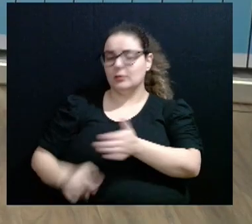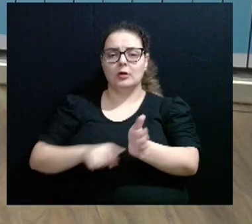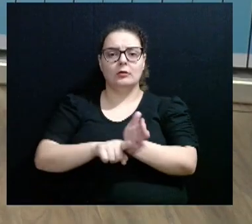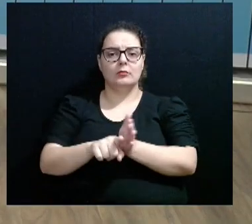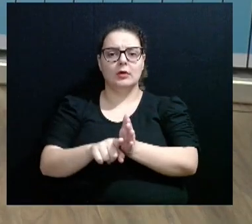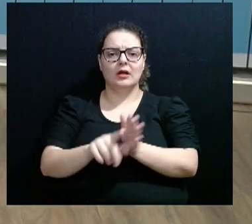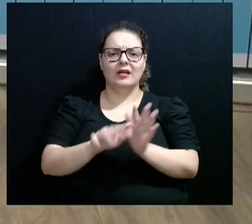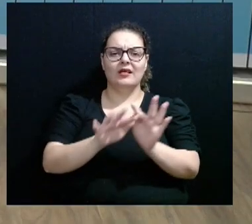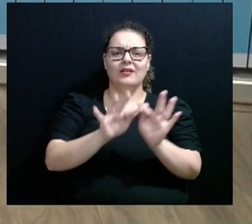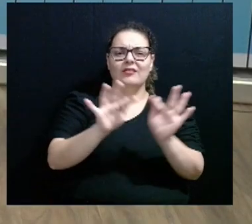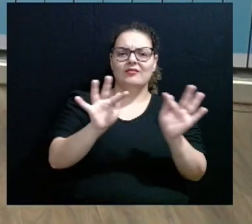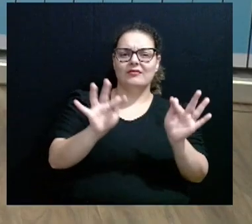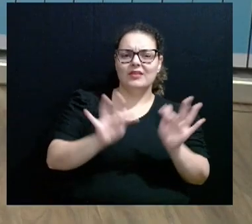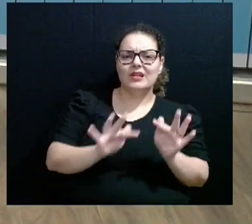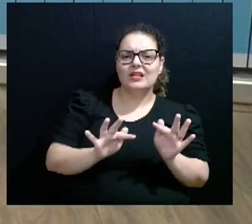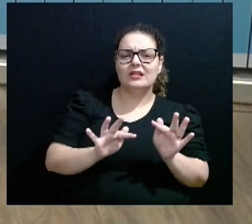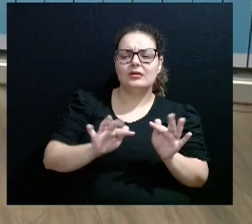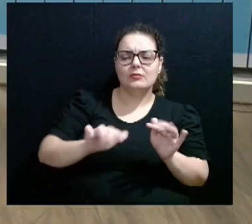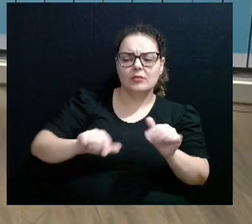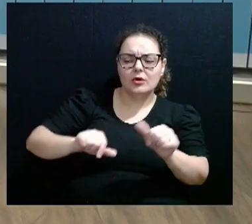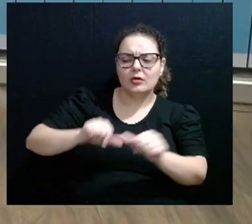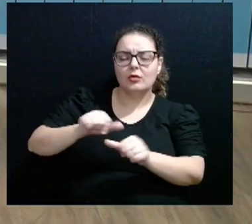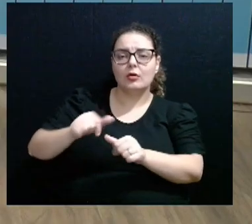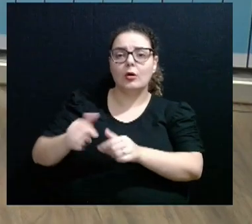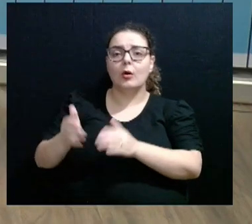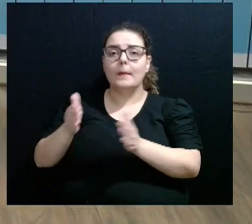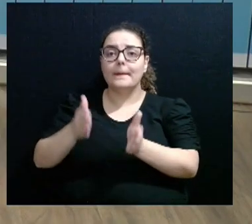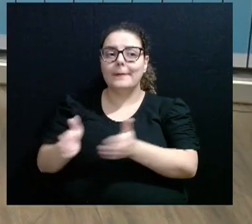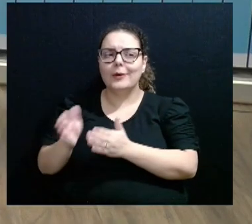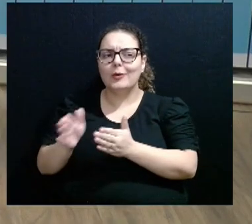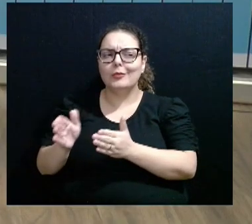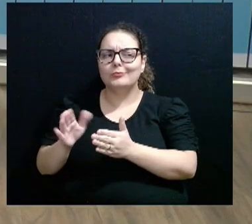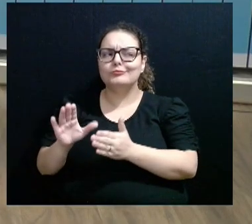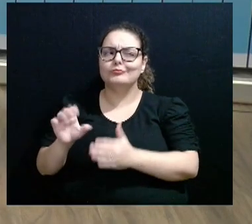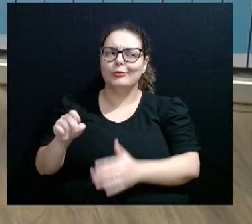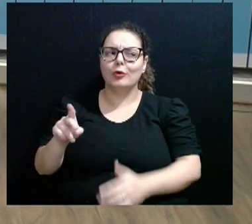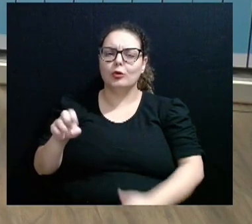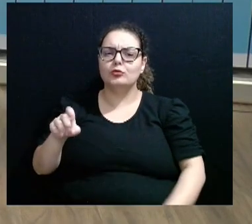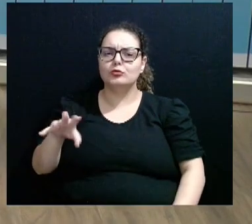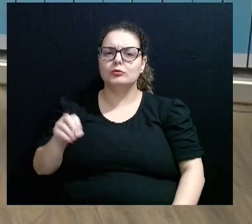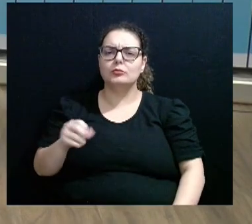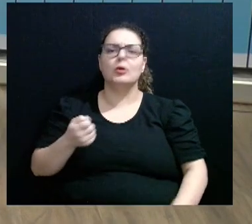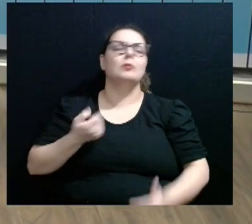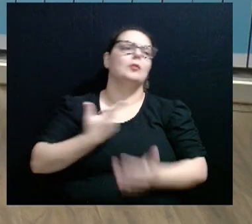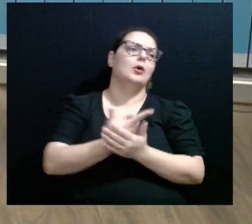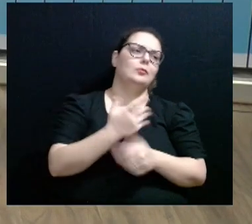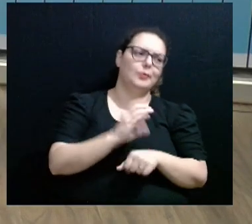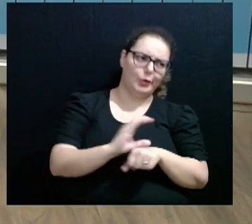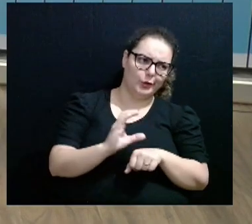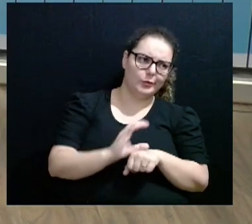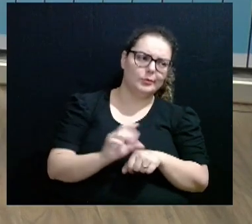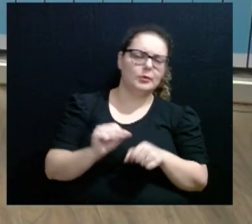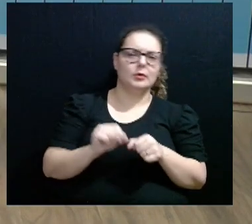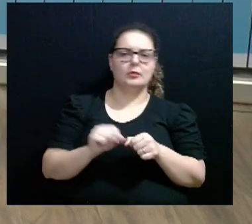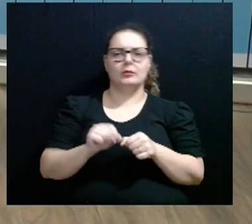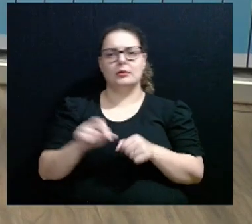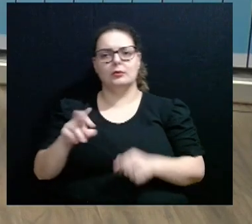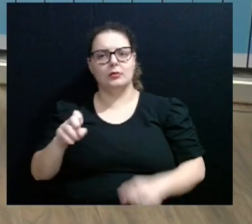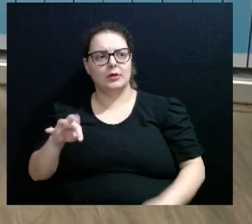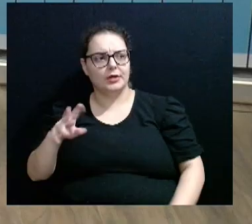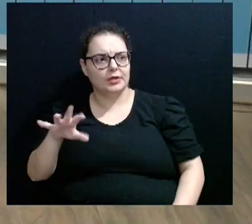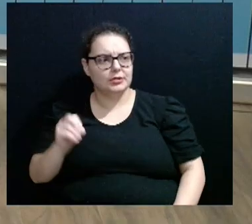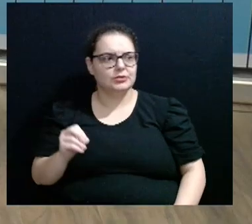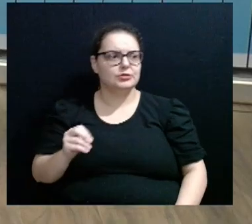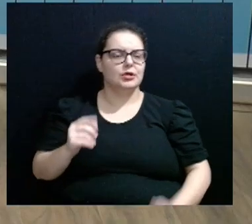felicidade virou aí um produto de consumo, dá para comprar em forma de curso, fazer um retiro, livro de